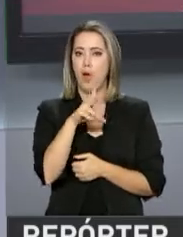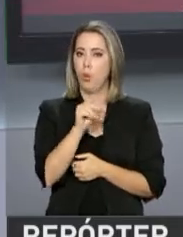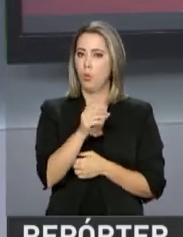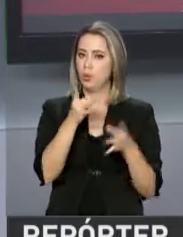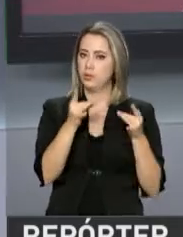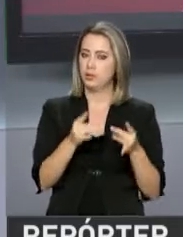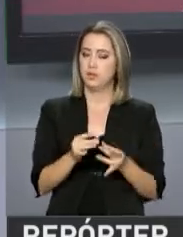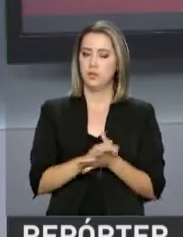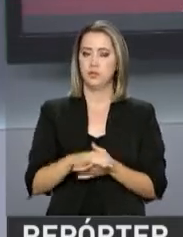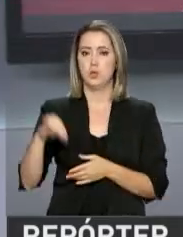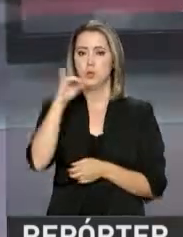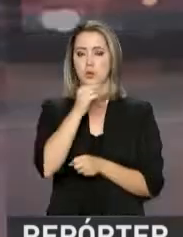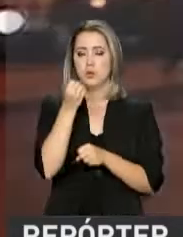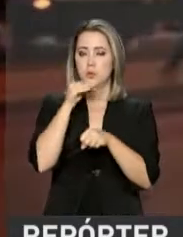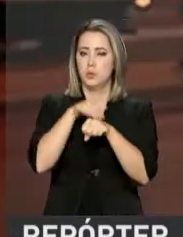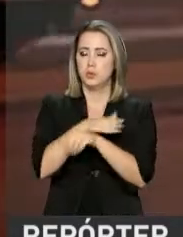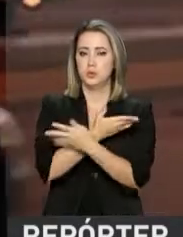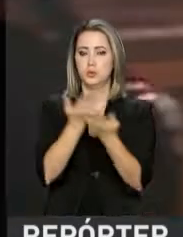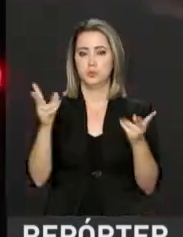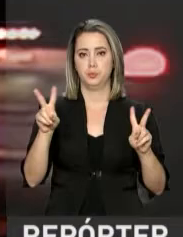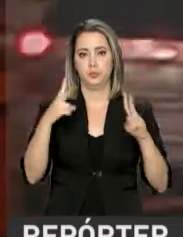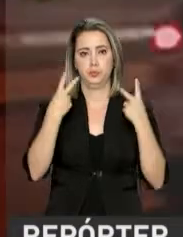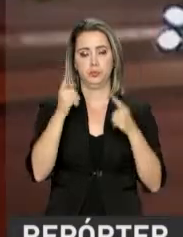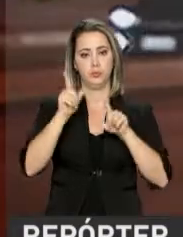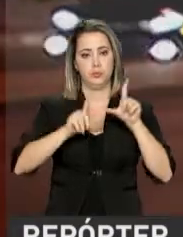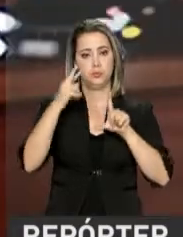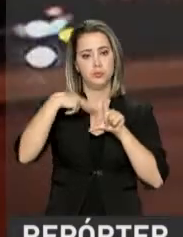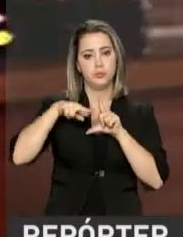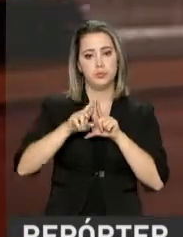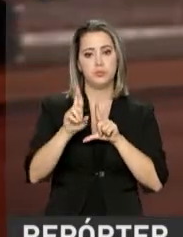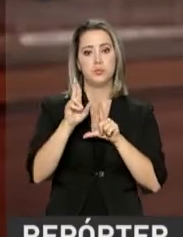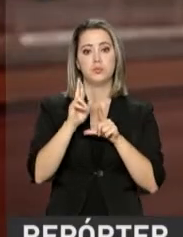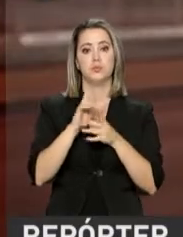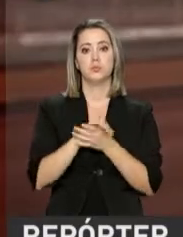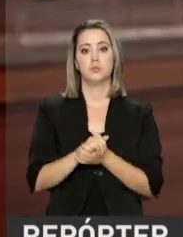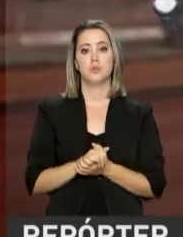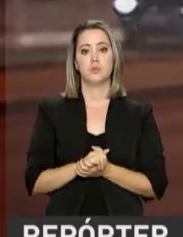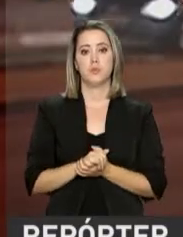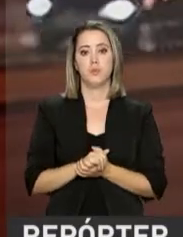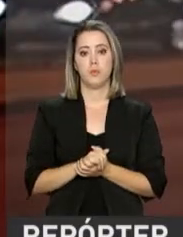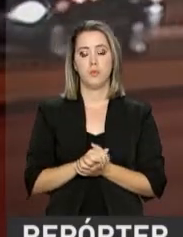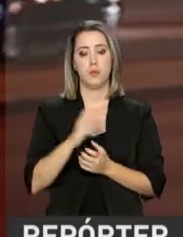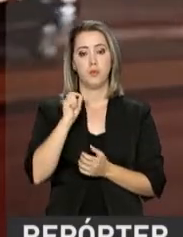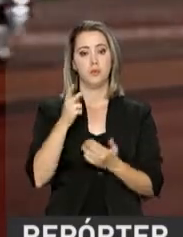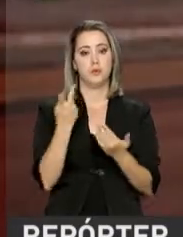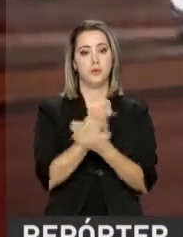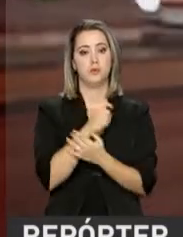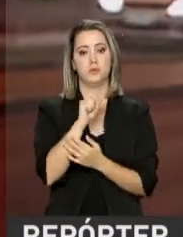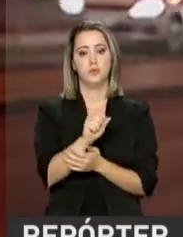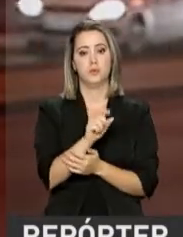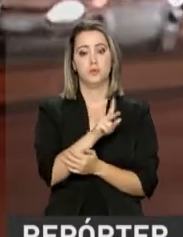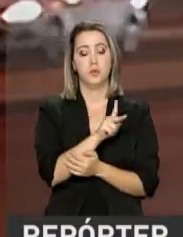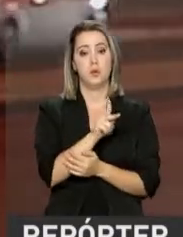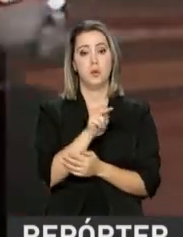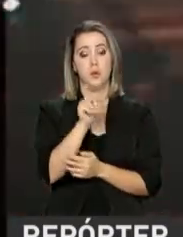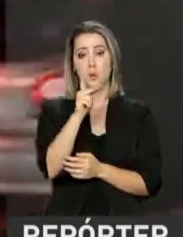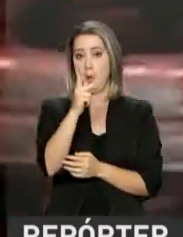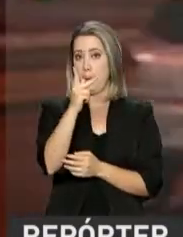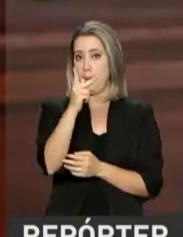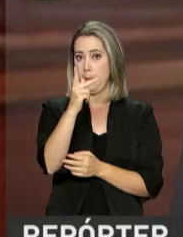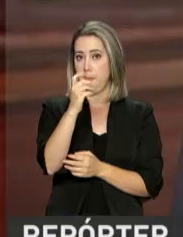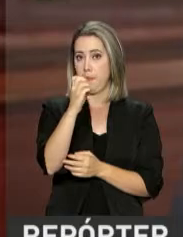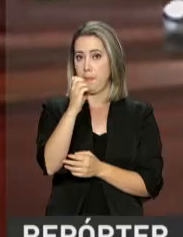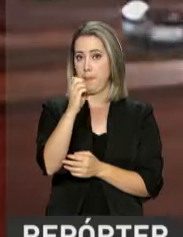Olá, Roberto. Boa noite a todos que nos assistem na TV NBR. Olha, Roberto,